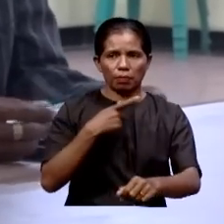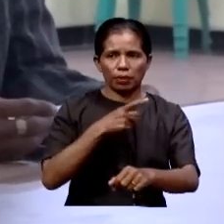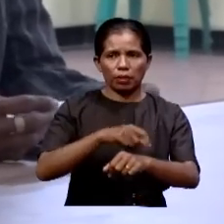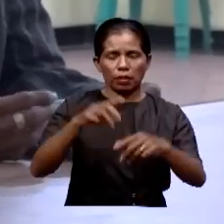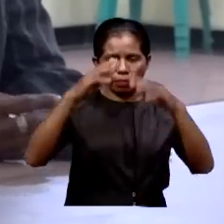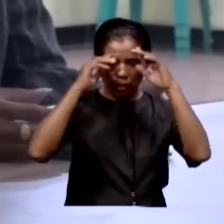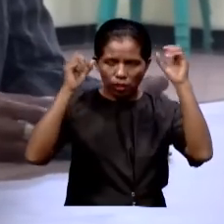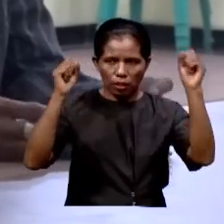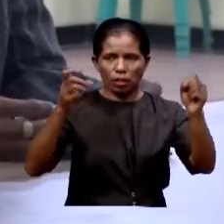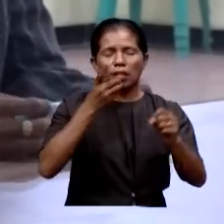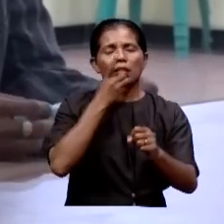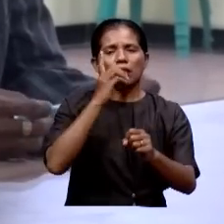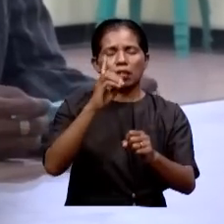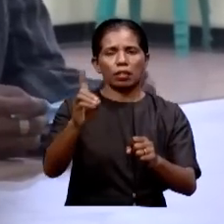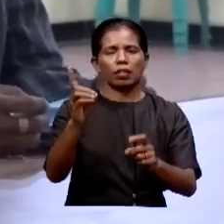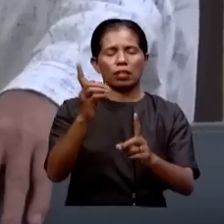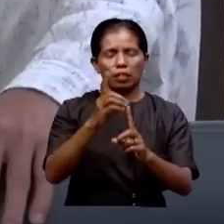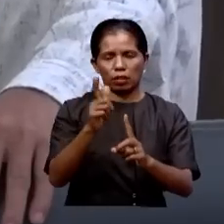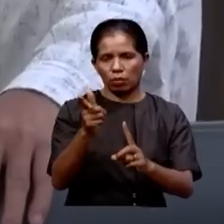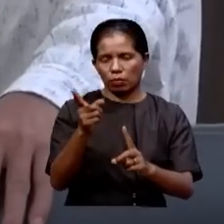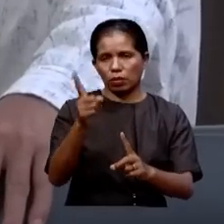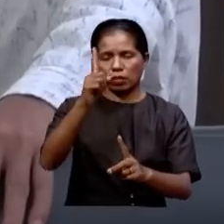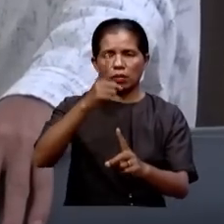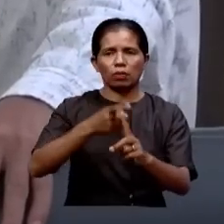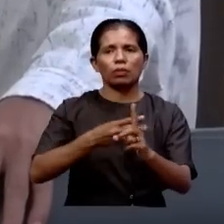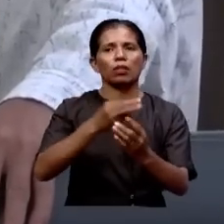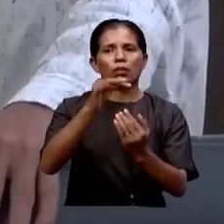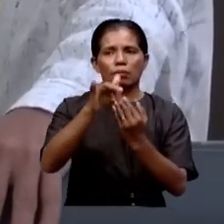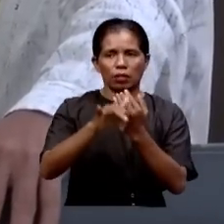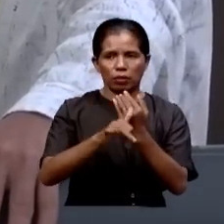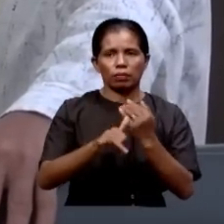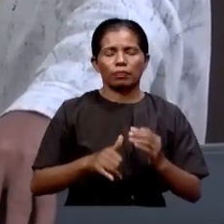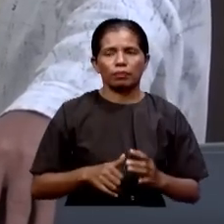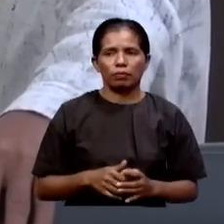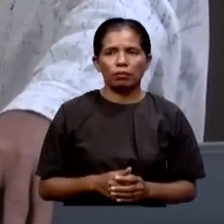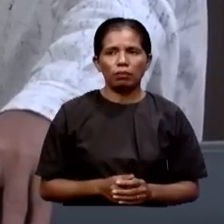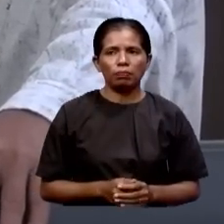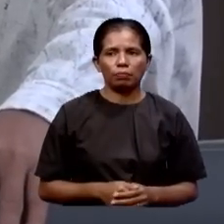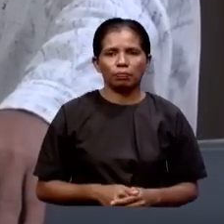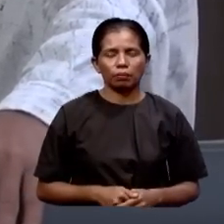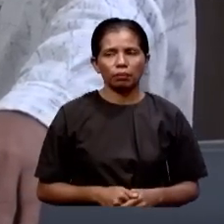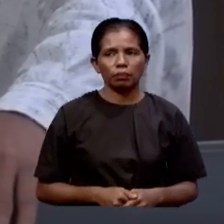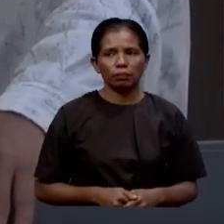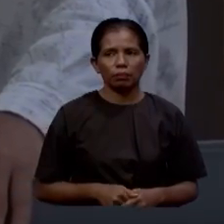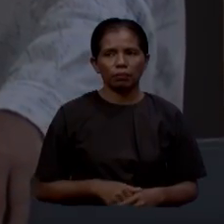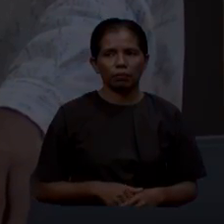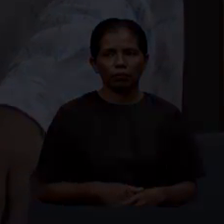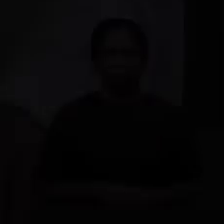presidente república decreta ona e aloron ruanure sinida fulan maio. Celina Lopes, Agostinho da Costa, GMN.